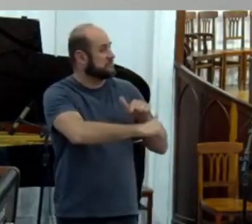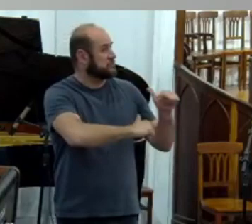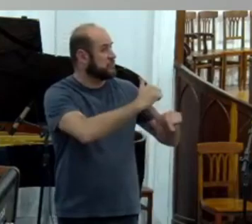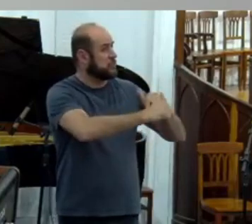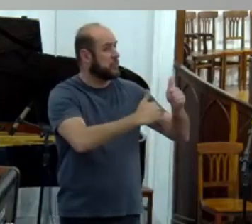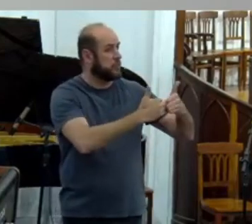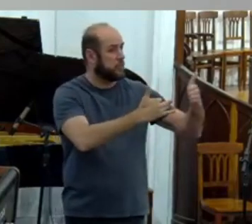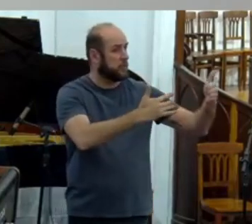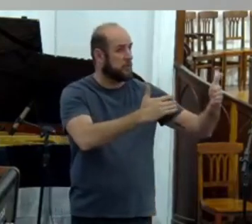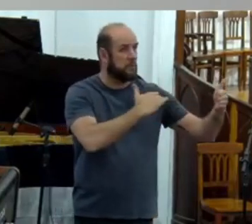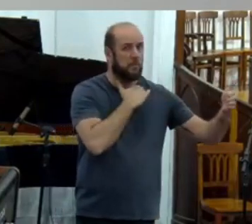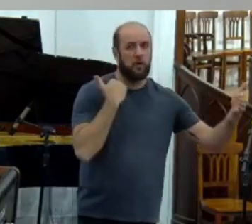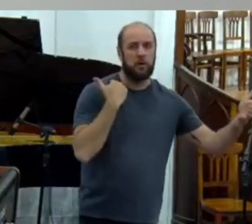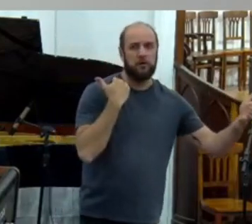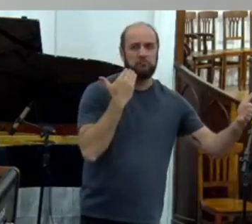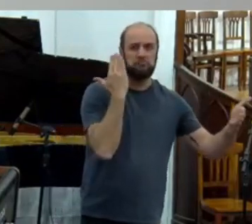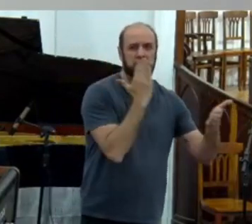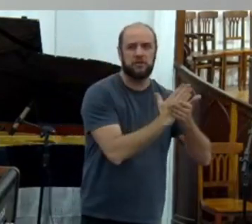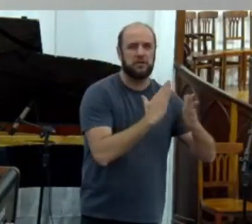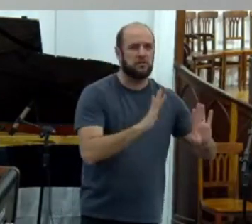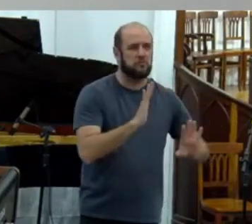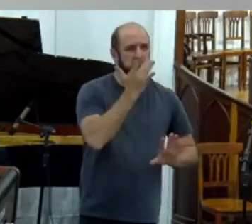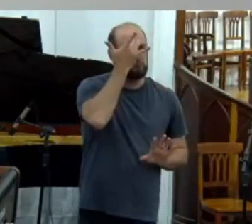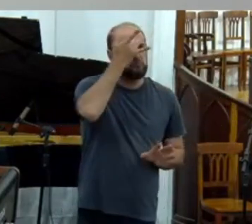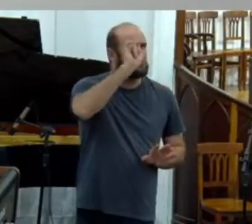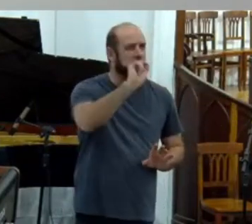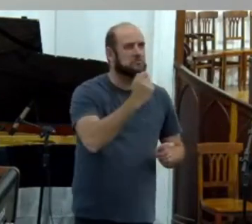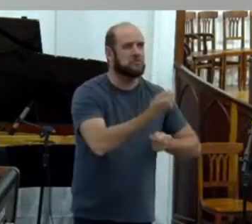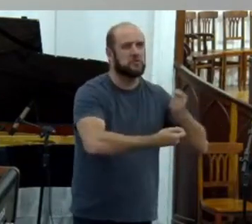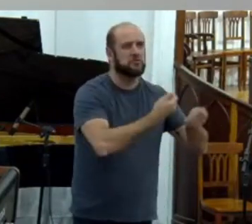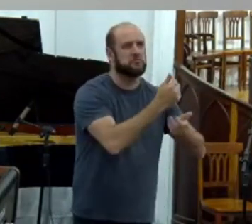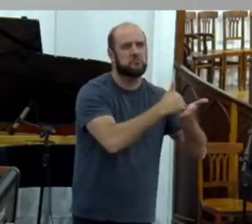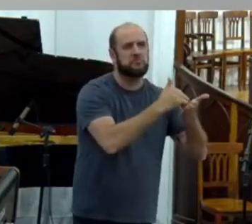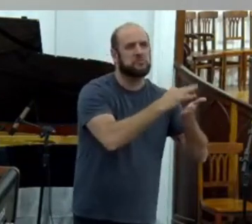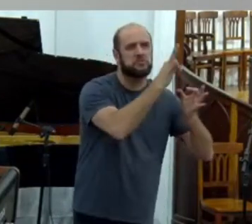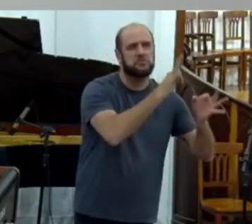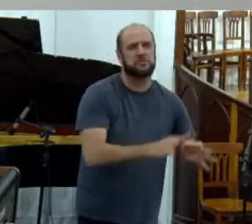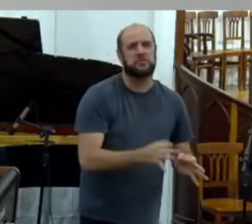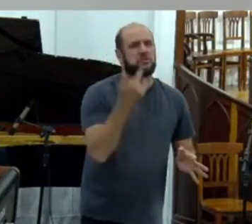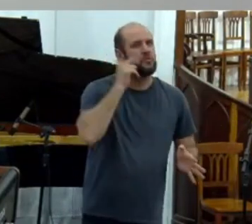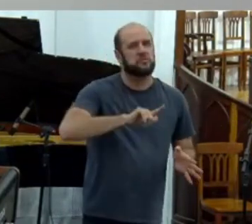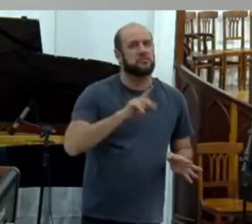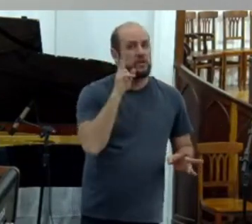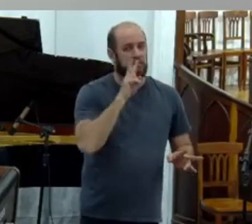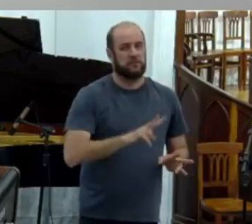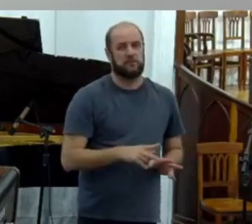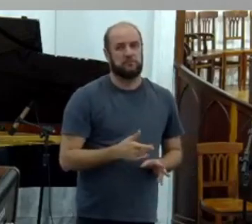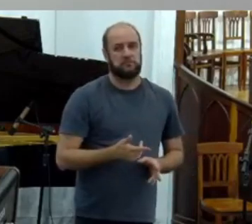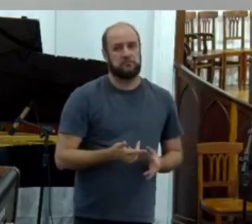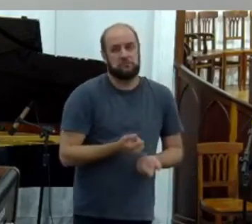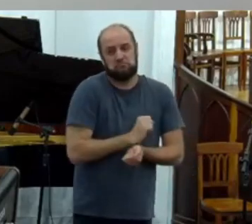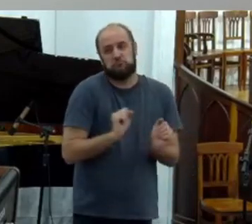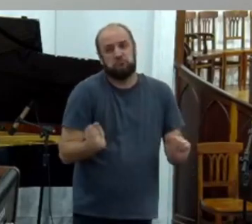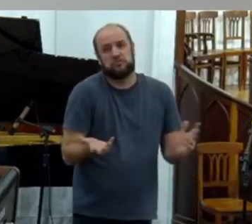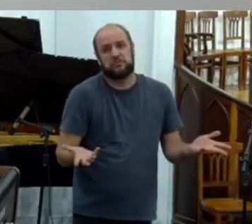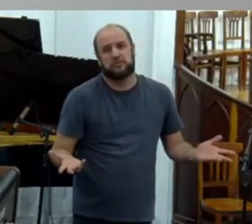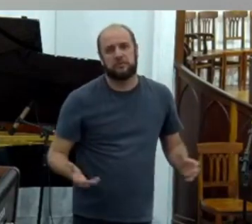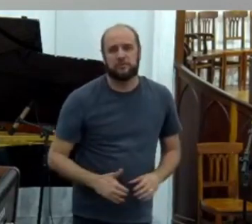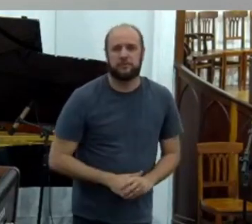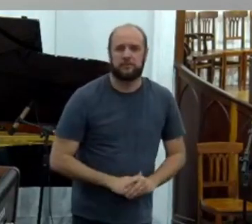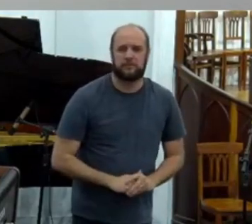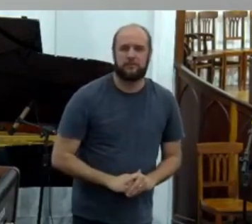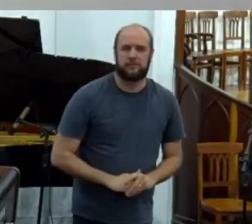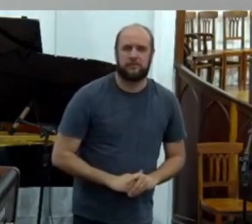sendo zelados pelas pessoas que os herdaram. Ninguém volta para cogitar isso. Aqueles